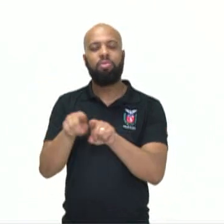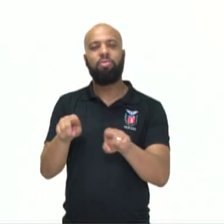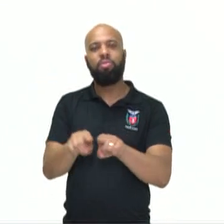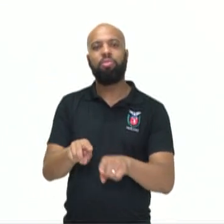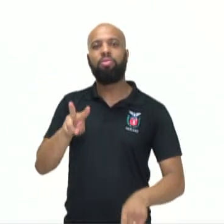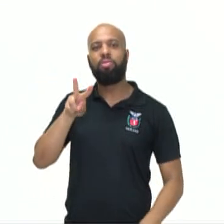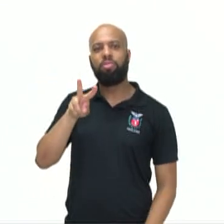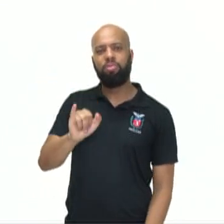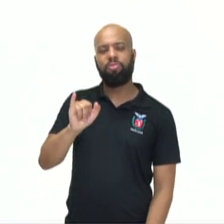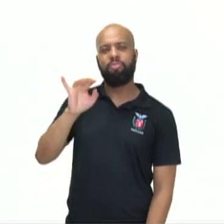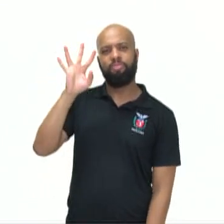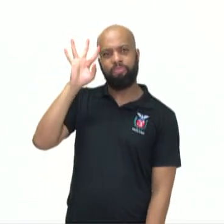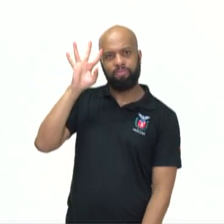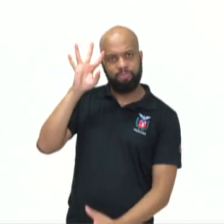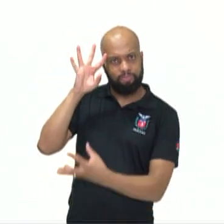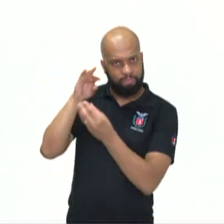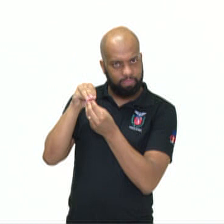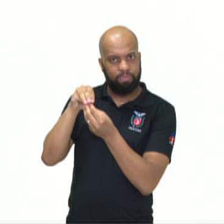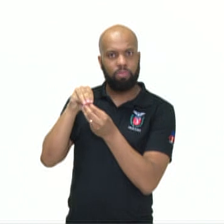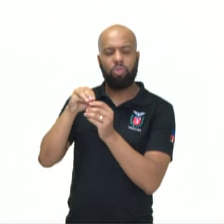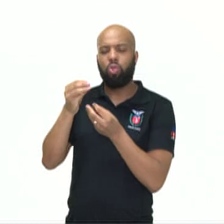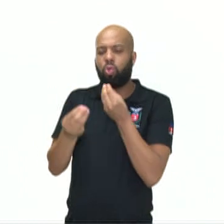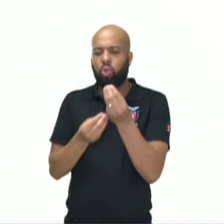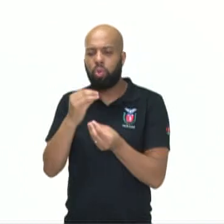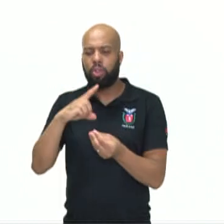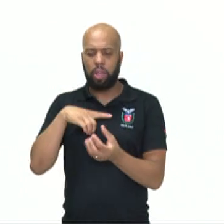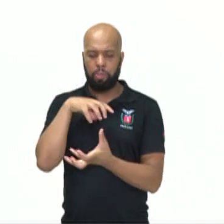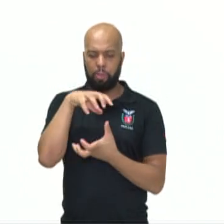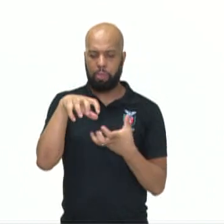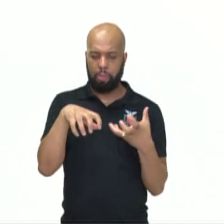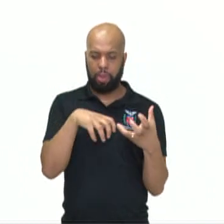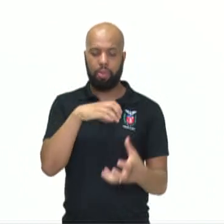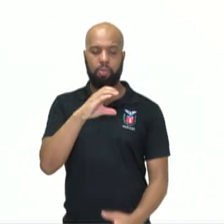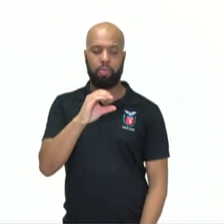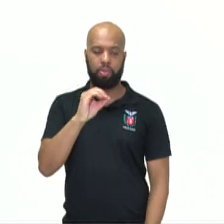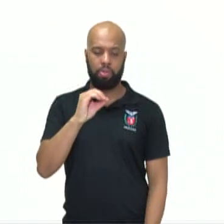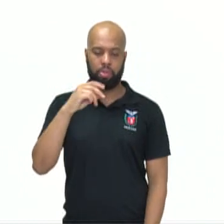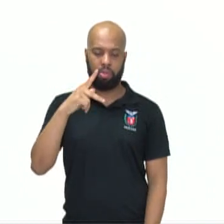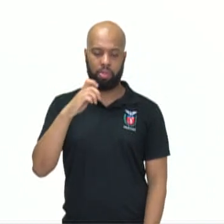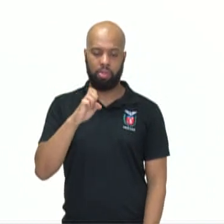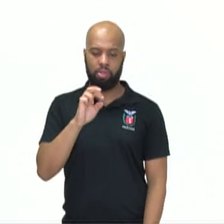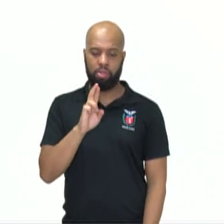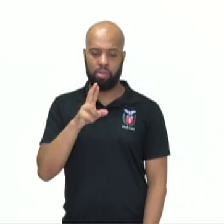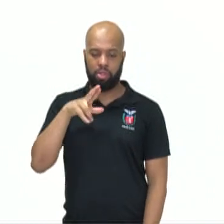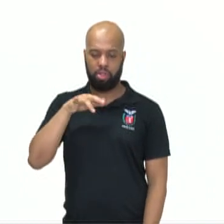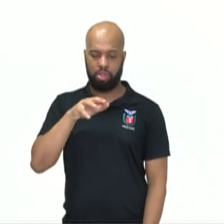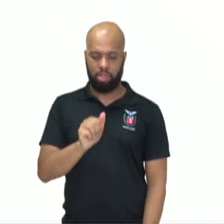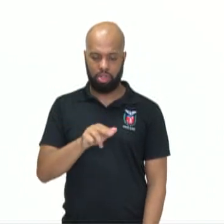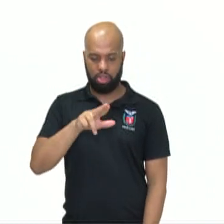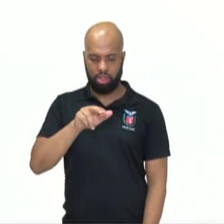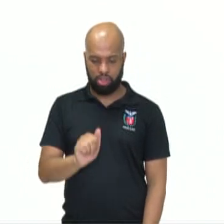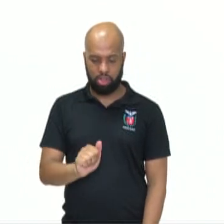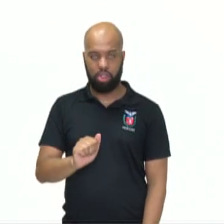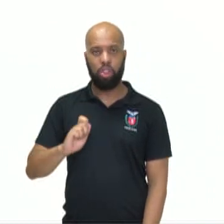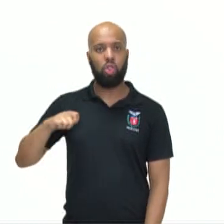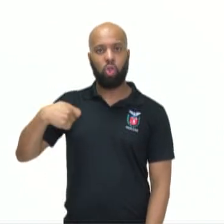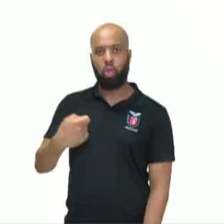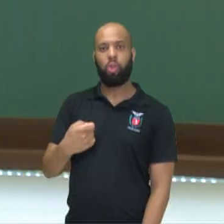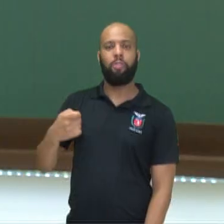conhecer a revolução copernicana em filosofia de Kant, entender melhor o que é